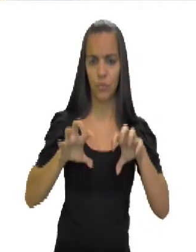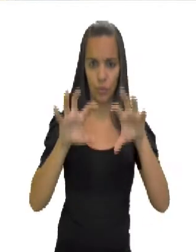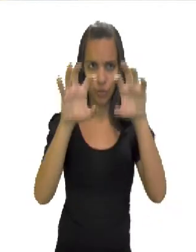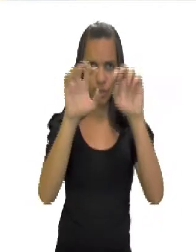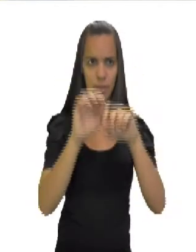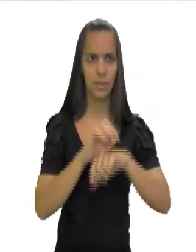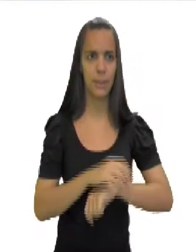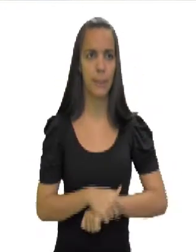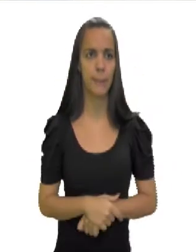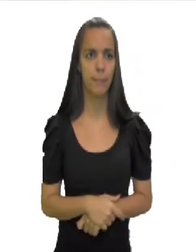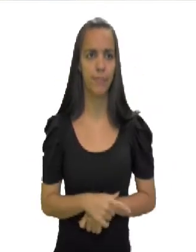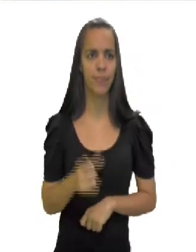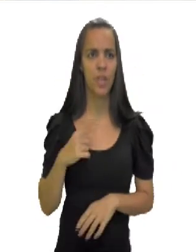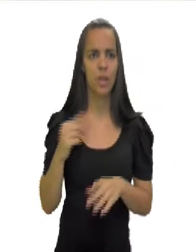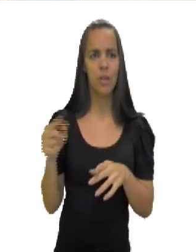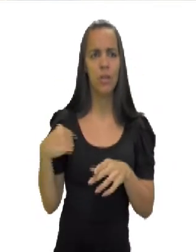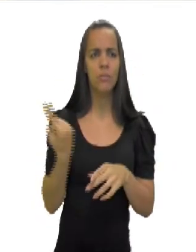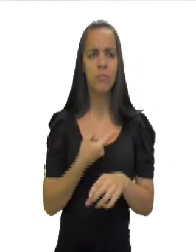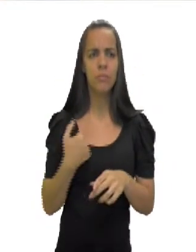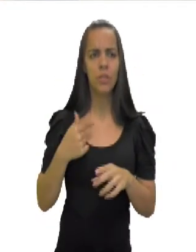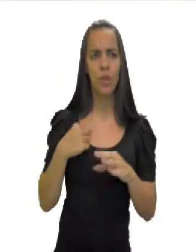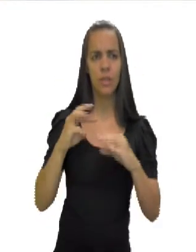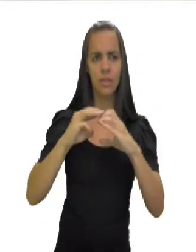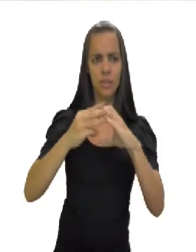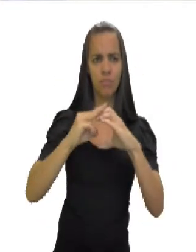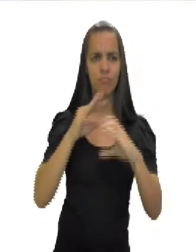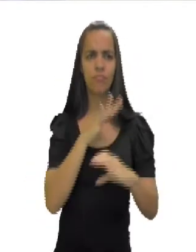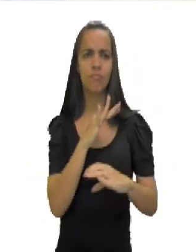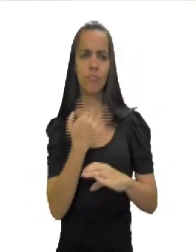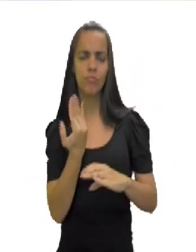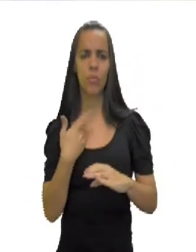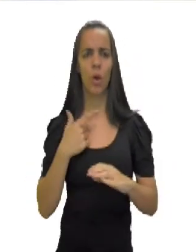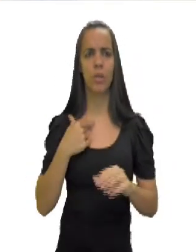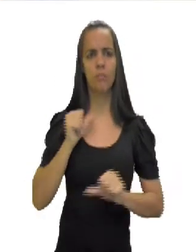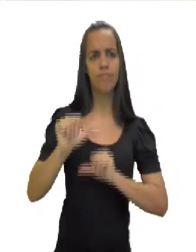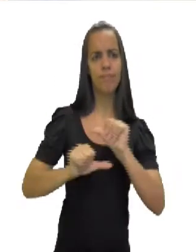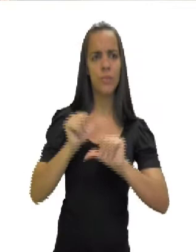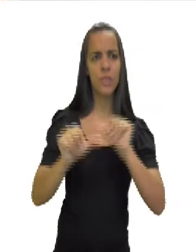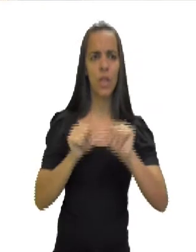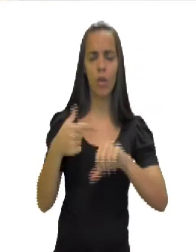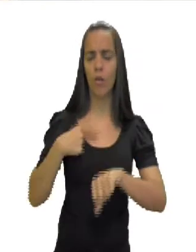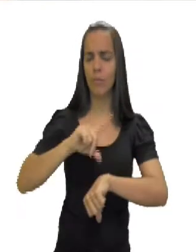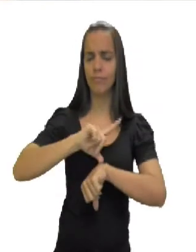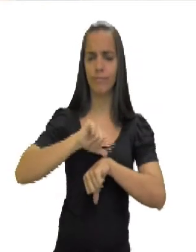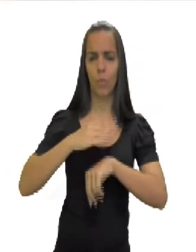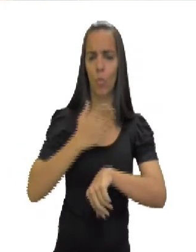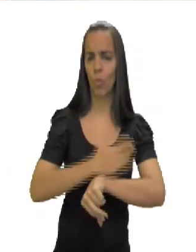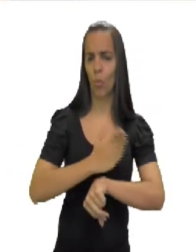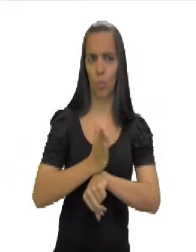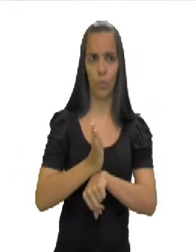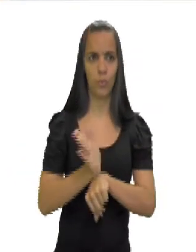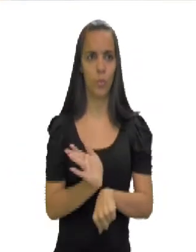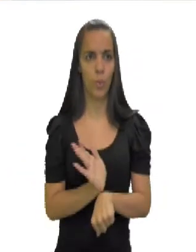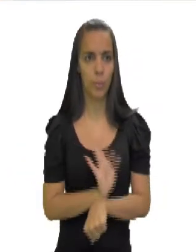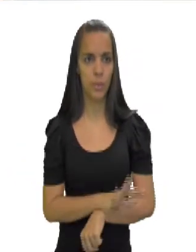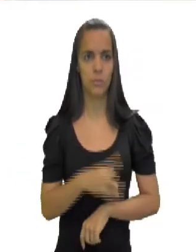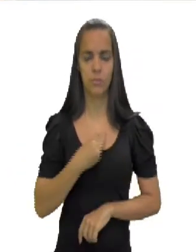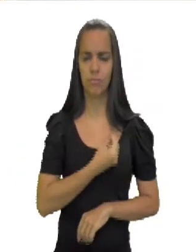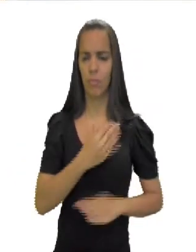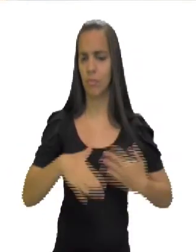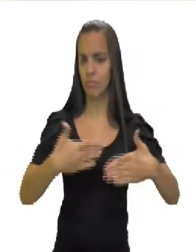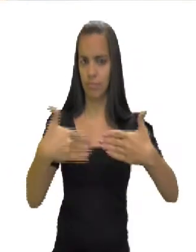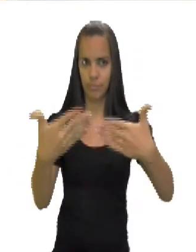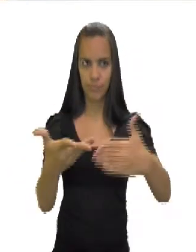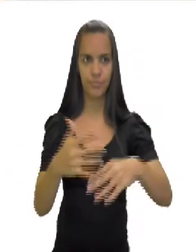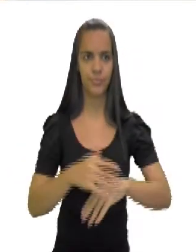Nossas células morrem e são renovadas a todo momento, durante toda a nossa vida. Ainda